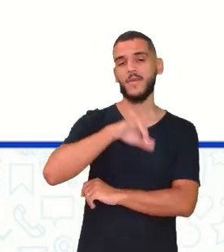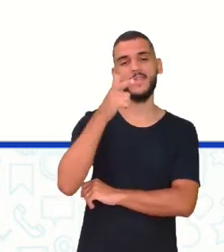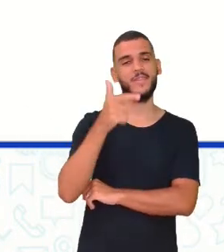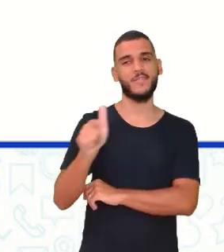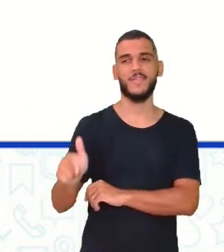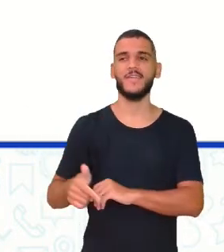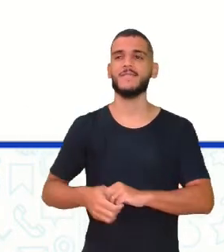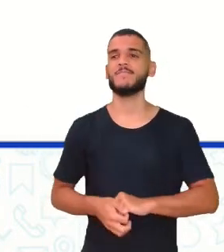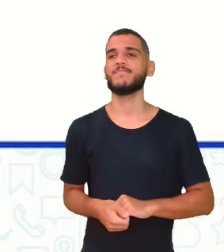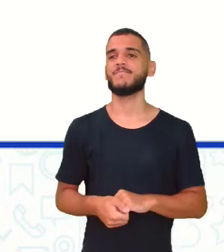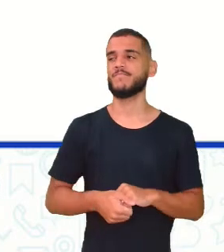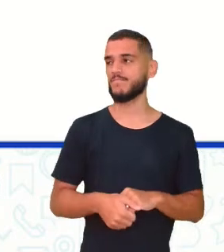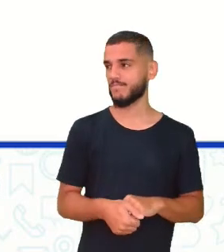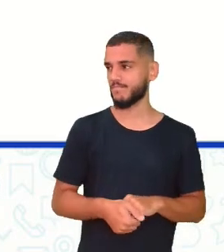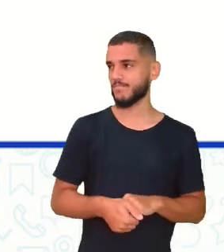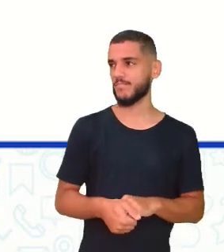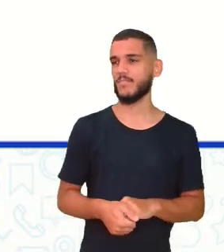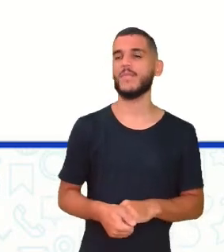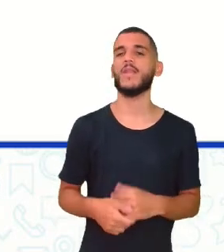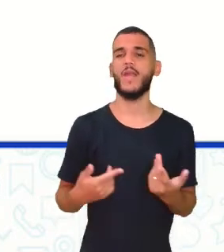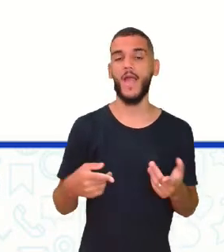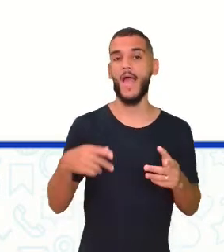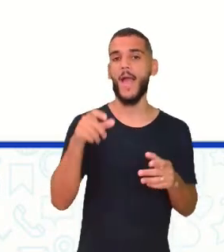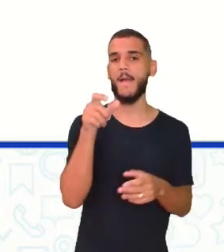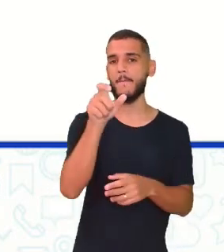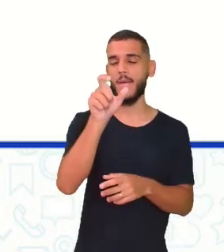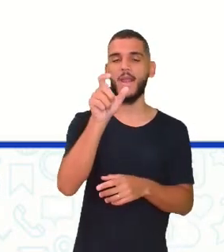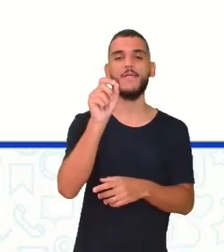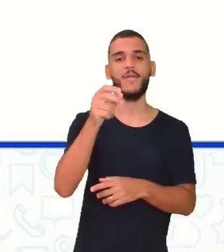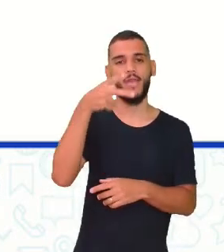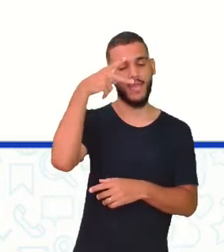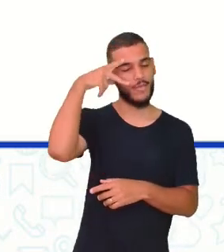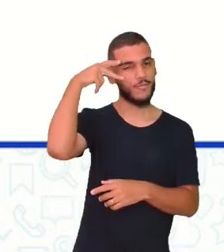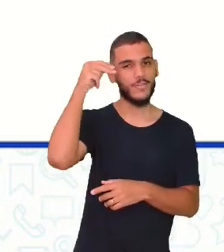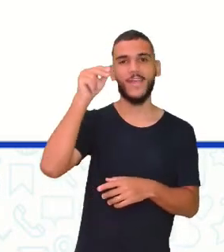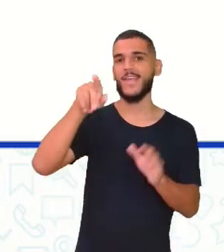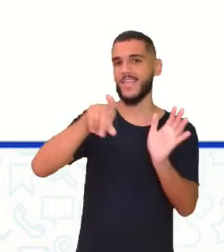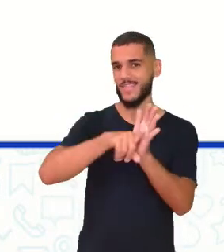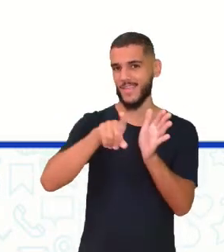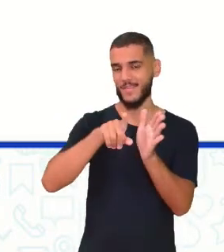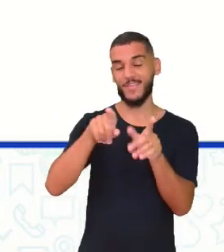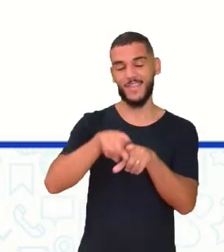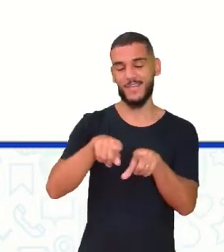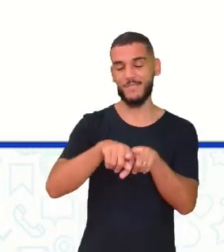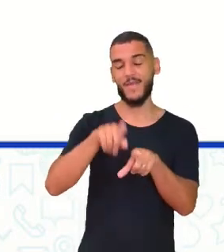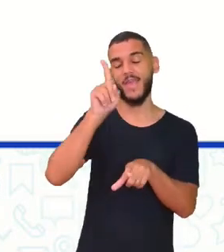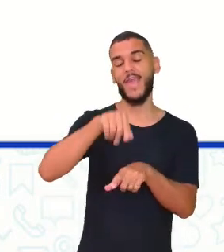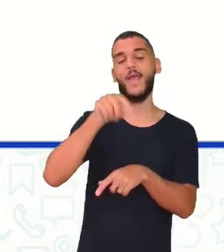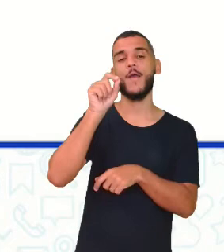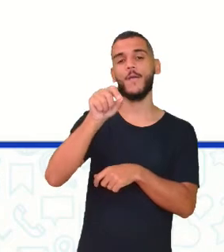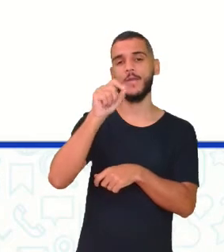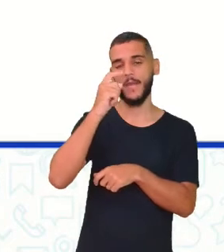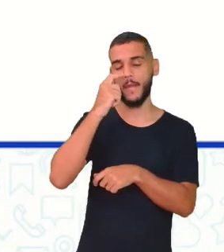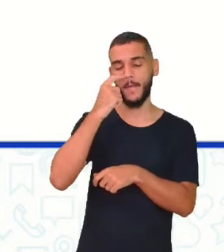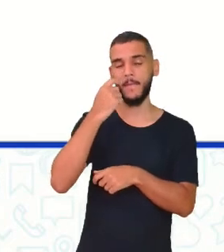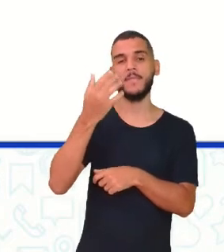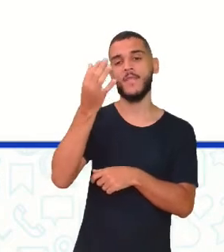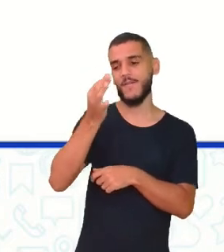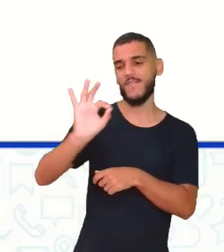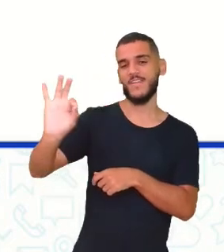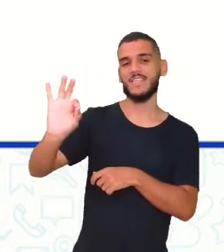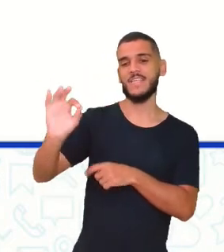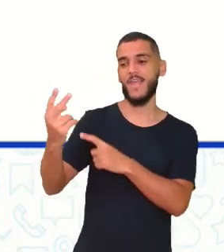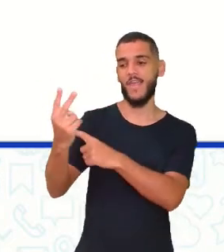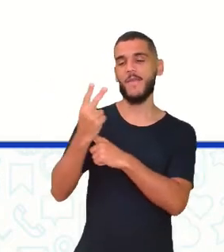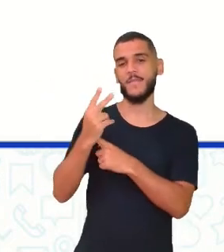Professora Adriana, a palavra sutiã também sutiã. É um empréstimo da palavra do francês, que é do verbo soutenir, que